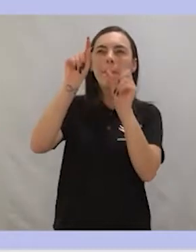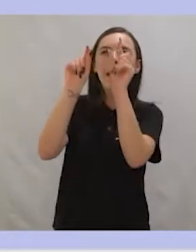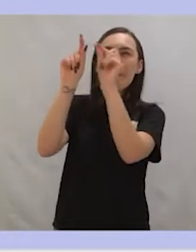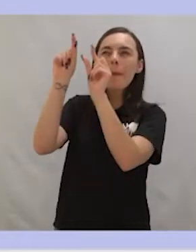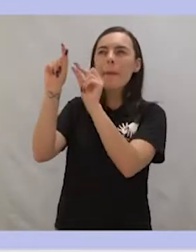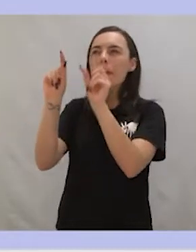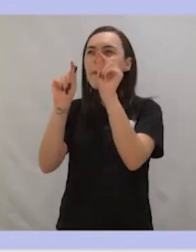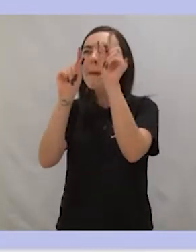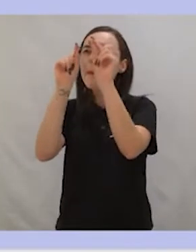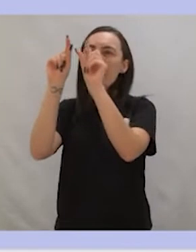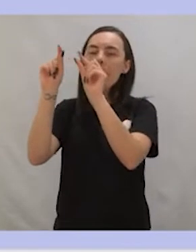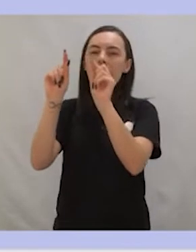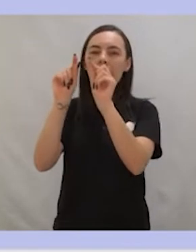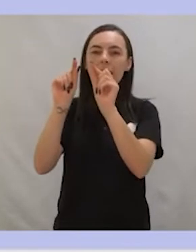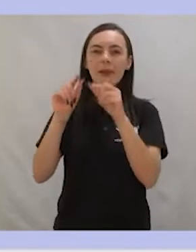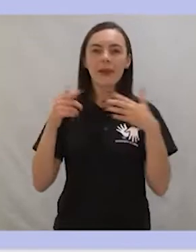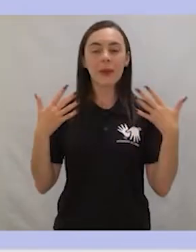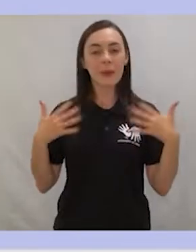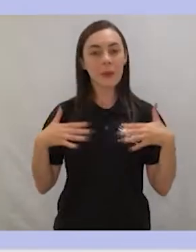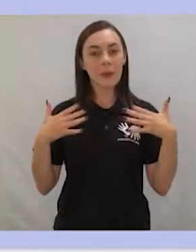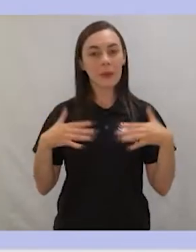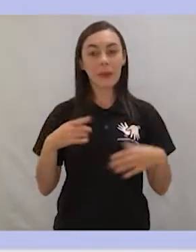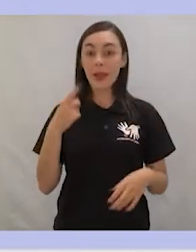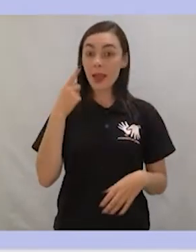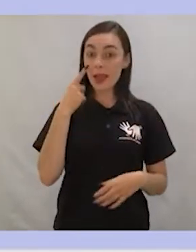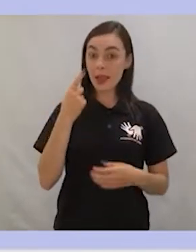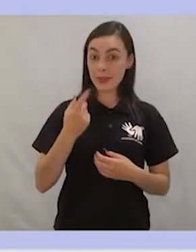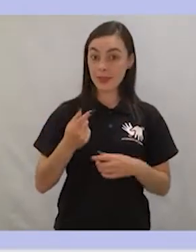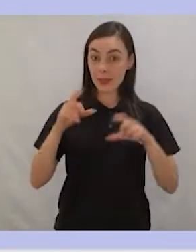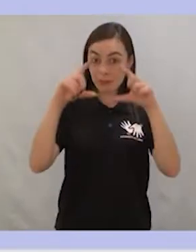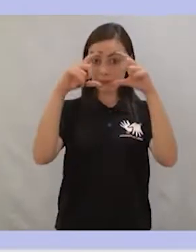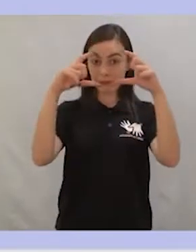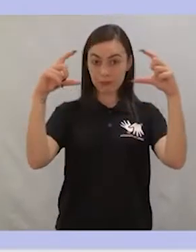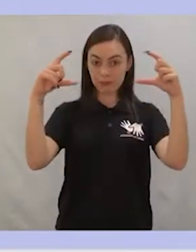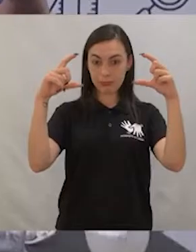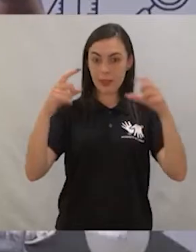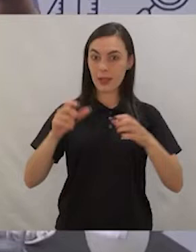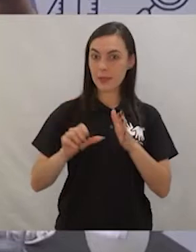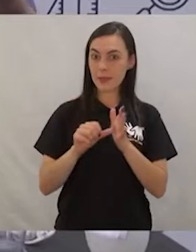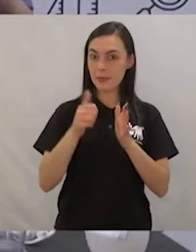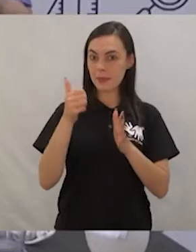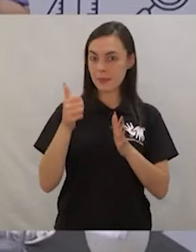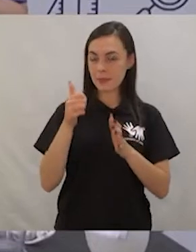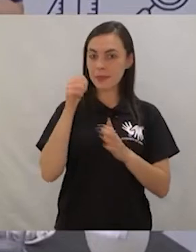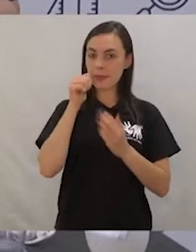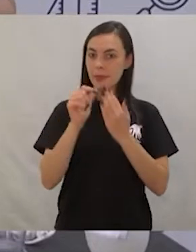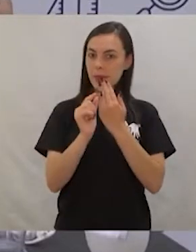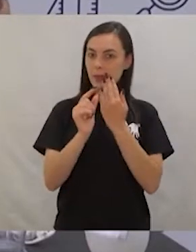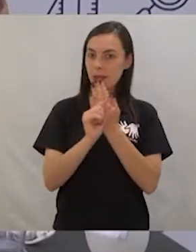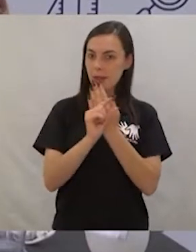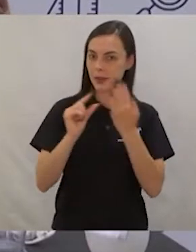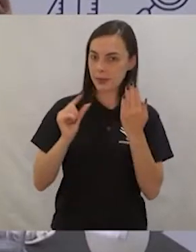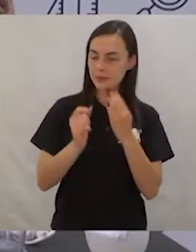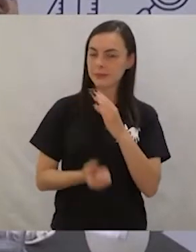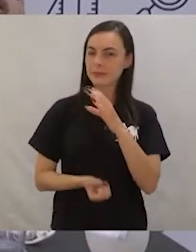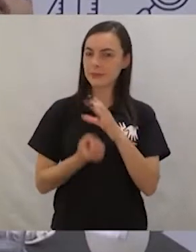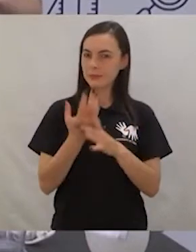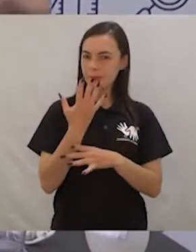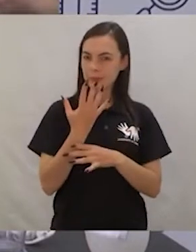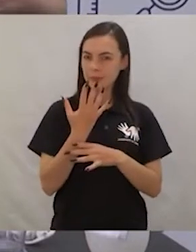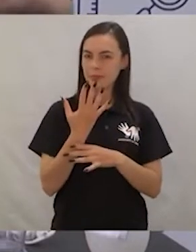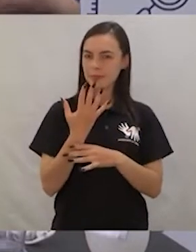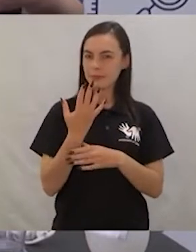recém-feitas estrelas. Viram só? Este é a primeira estrofe que a Adélia fez,